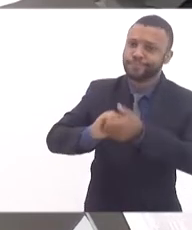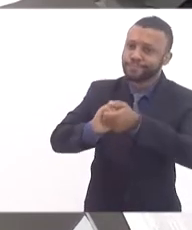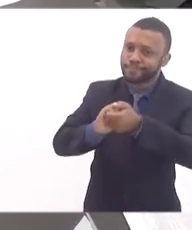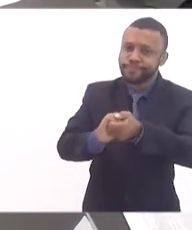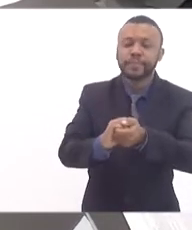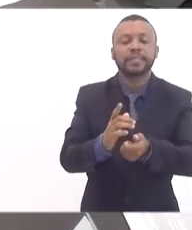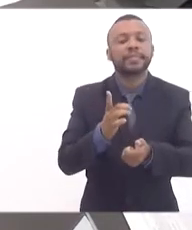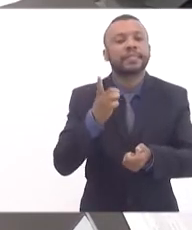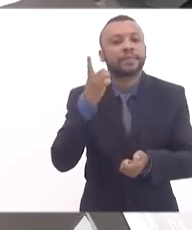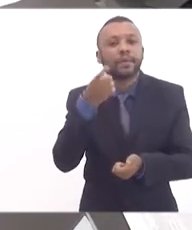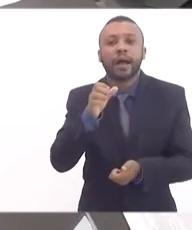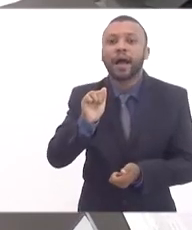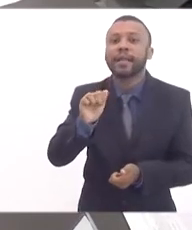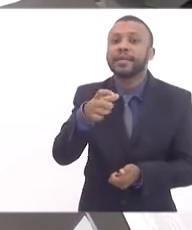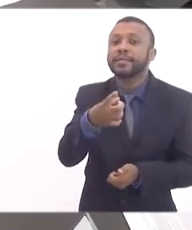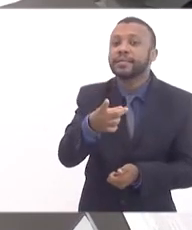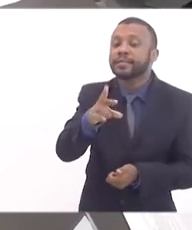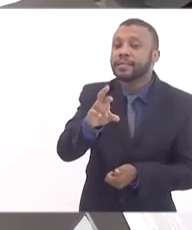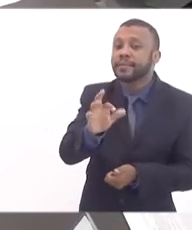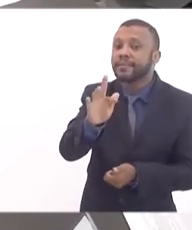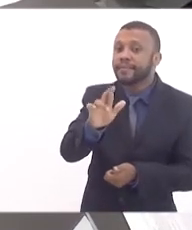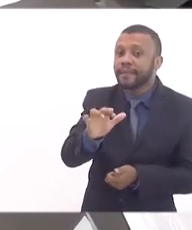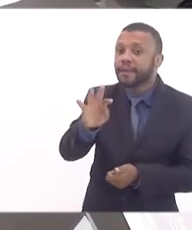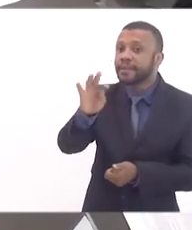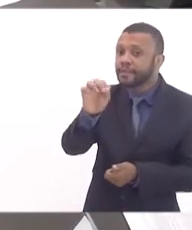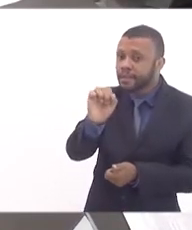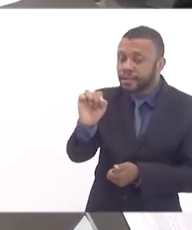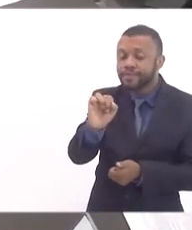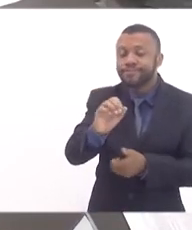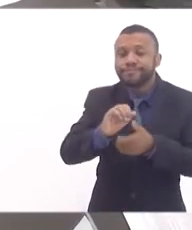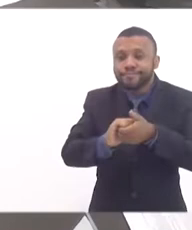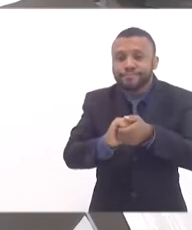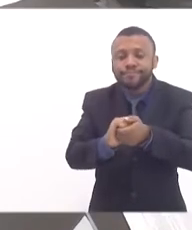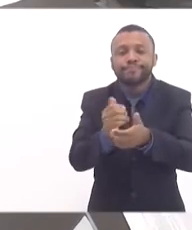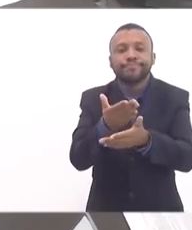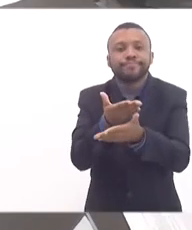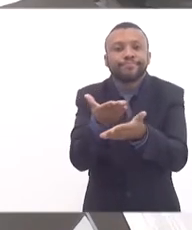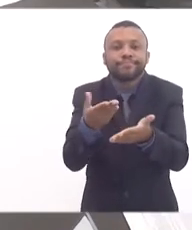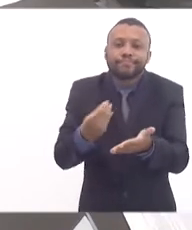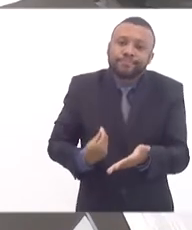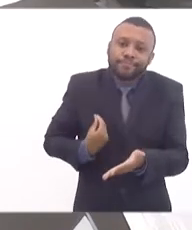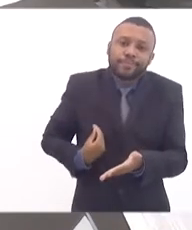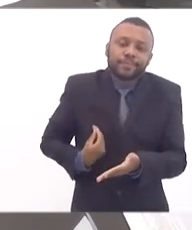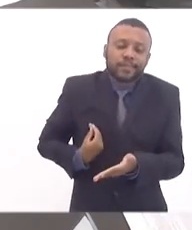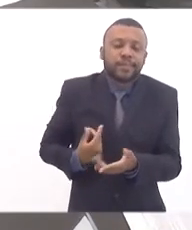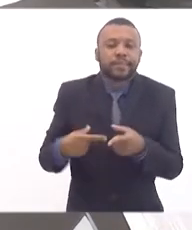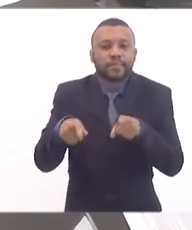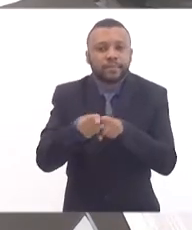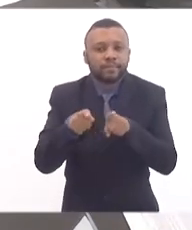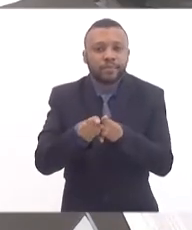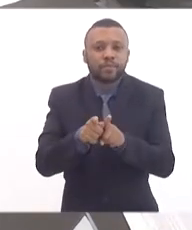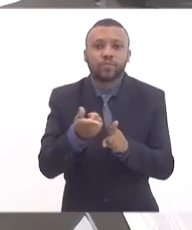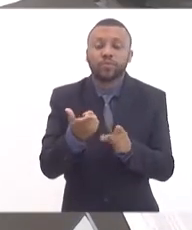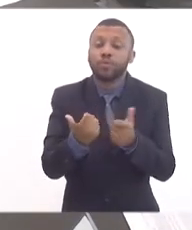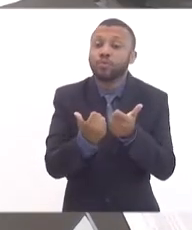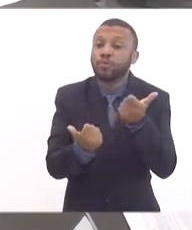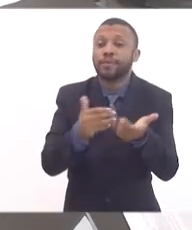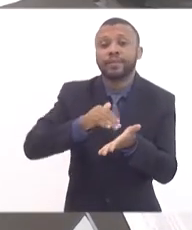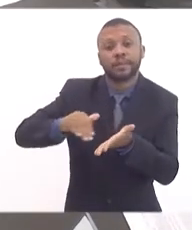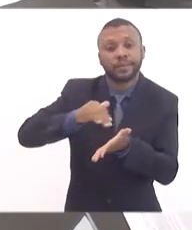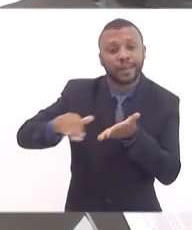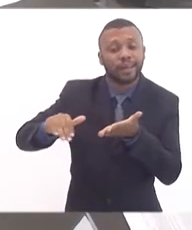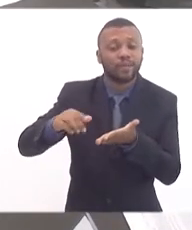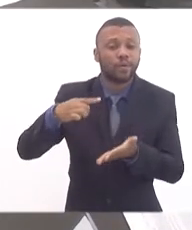Alexandre Freitas cumprimentar todos os presentes na figura do subsecretário Dr Adilson E você é muito